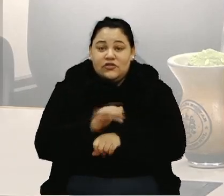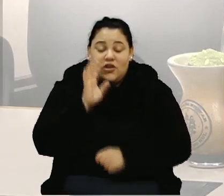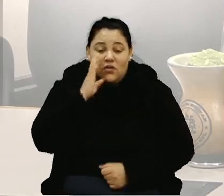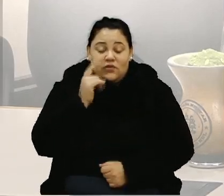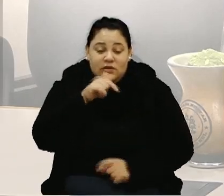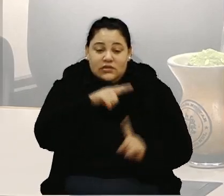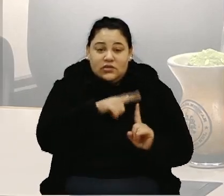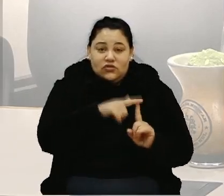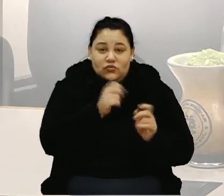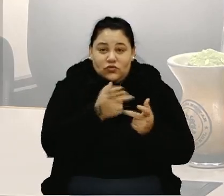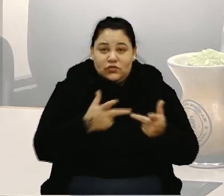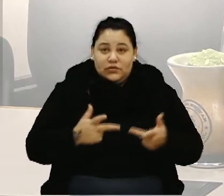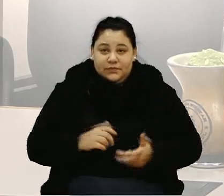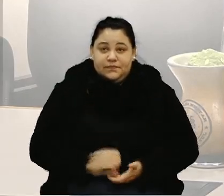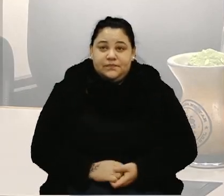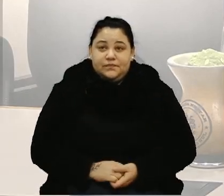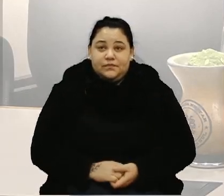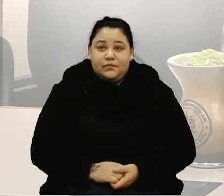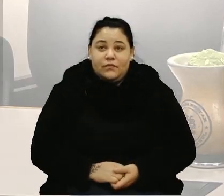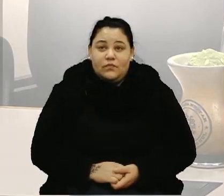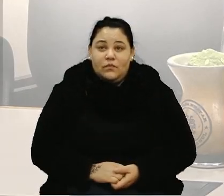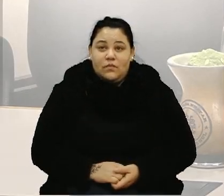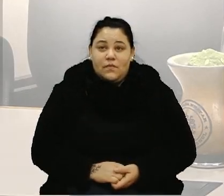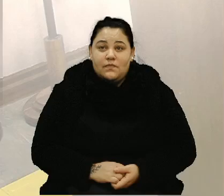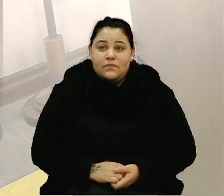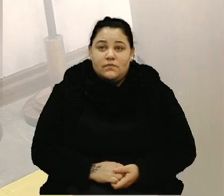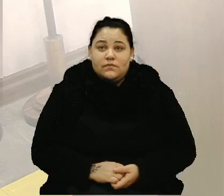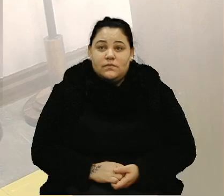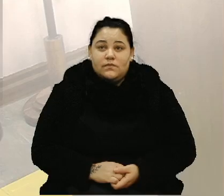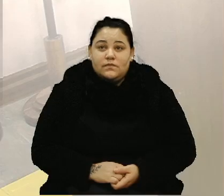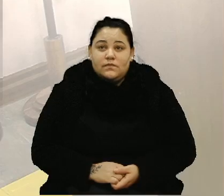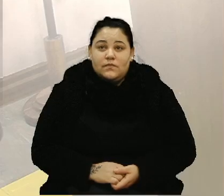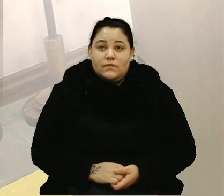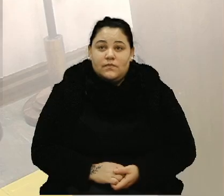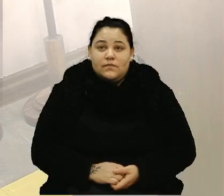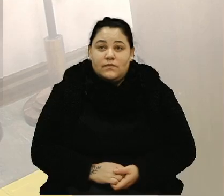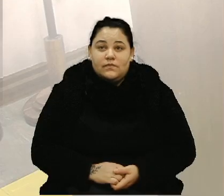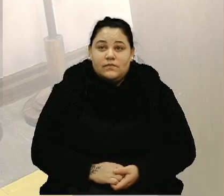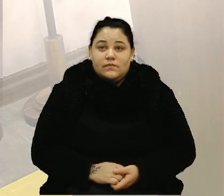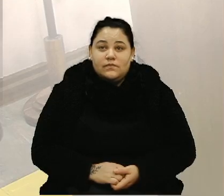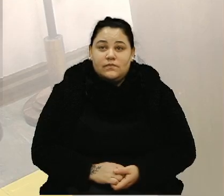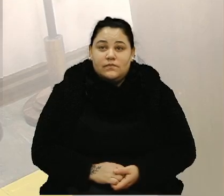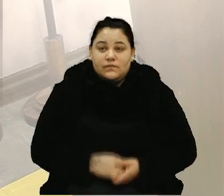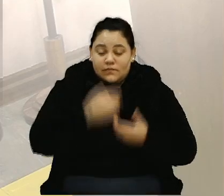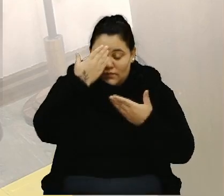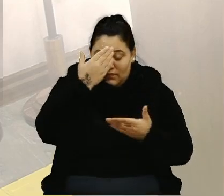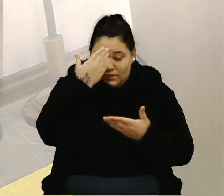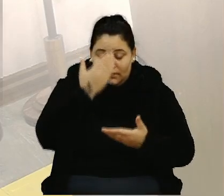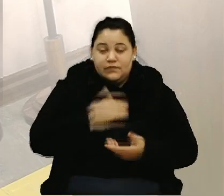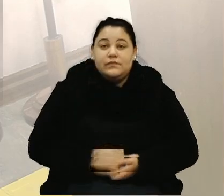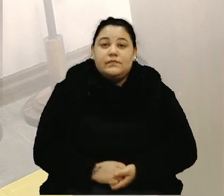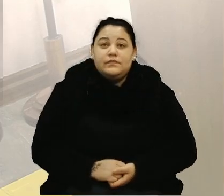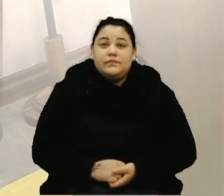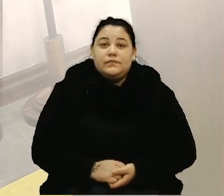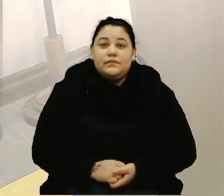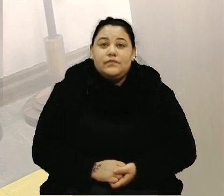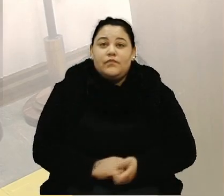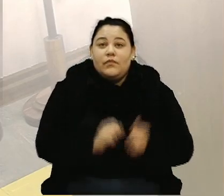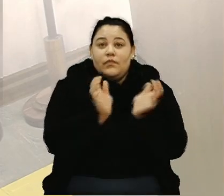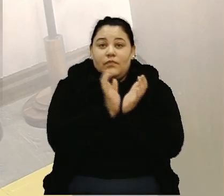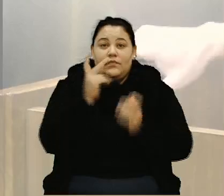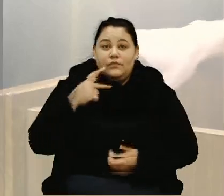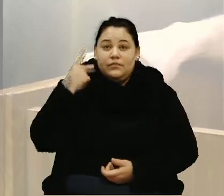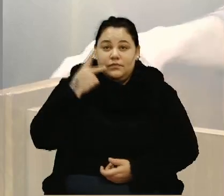de descarte. Era isso, colega, e parabéns. Agradeço vossas considerações, colega vereador Cristiano.